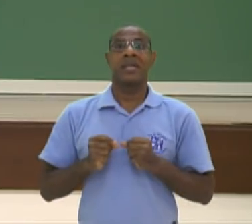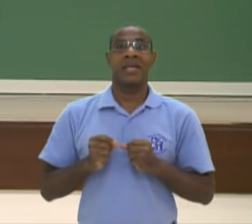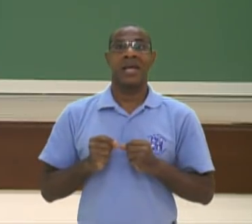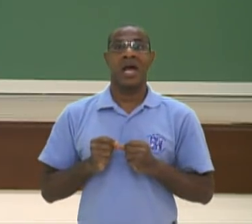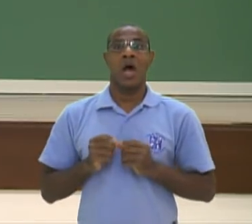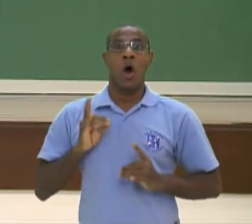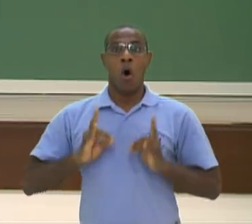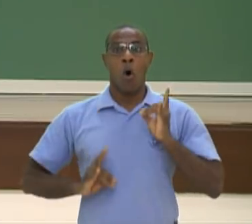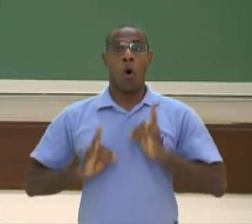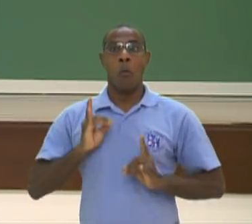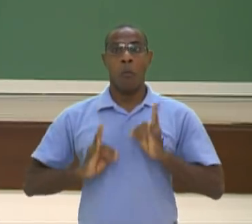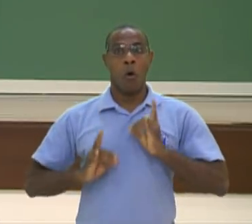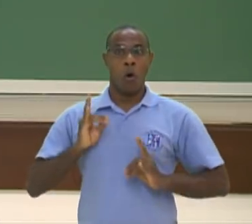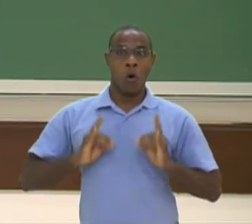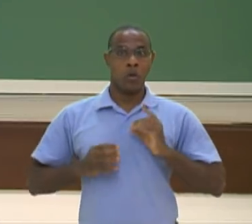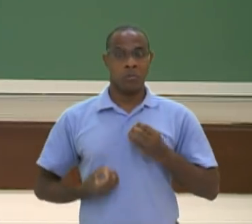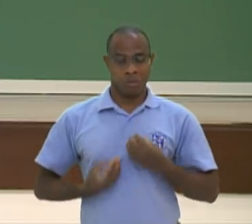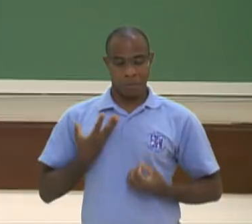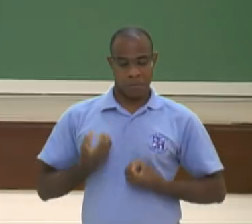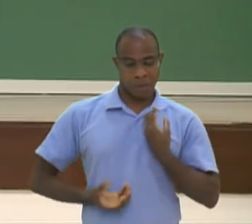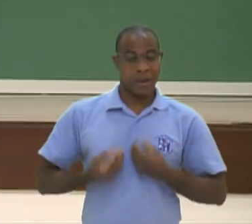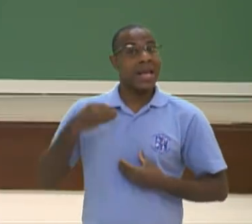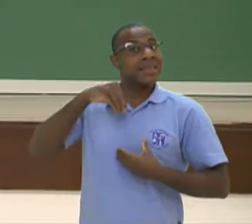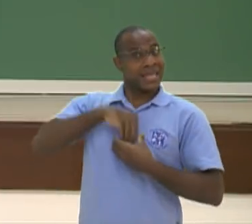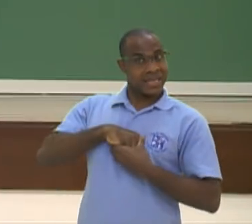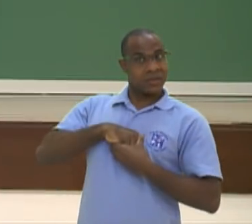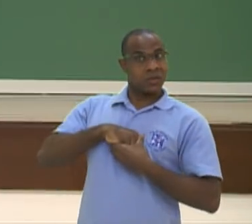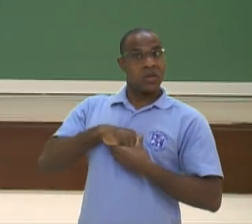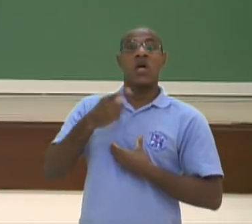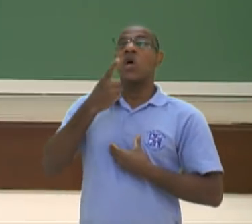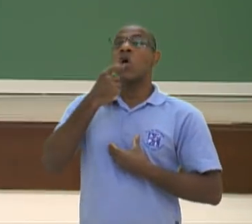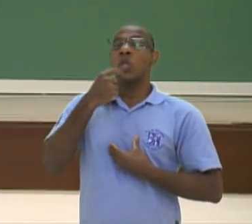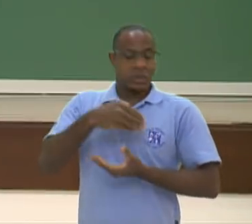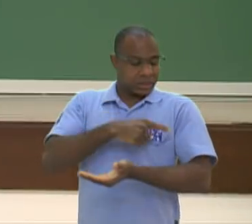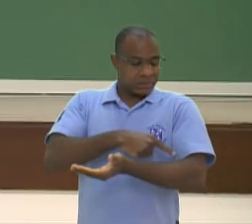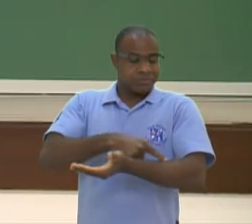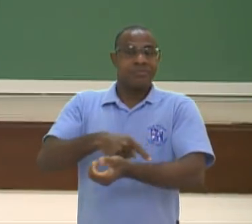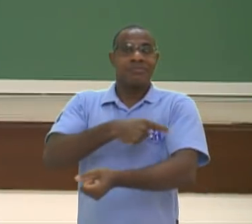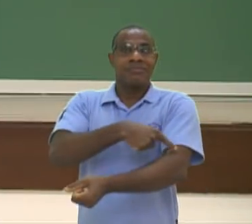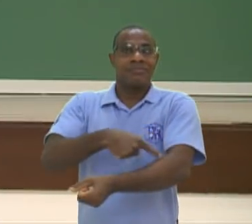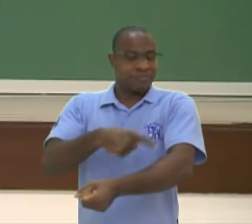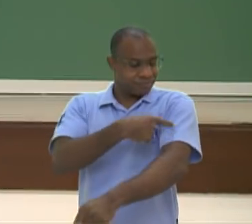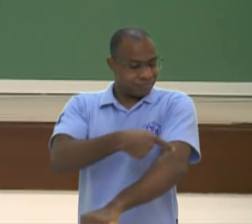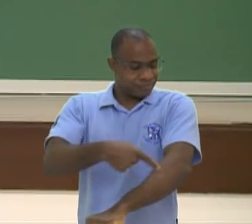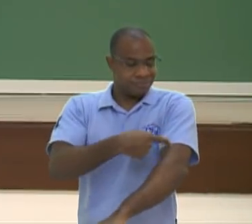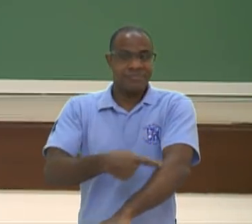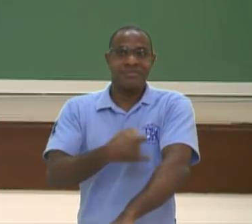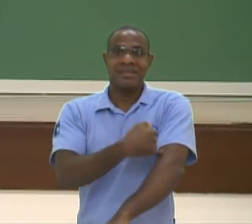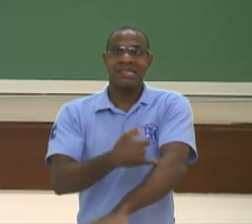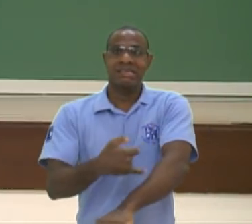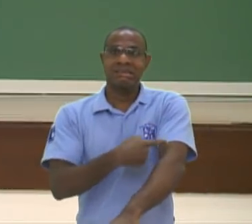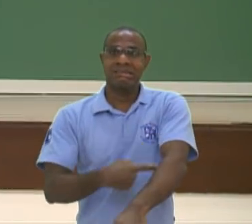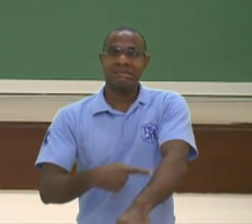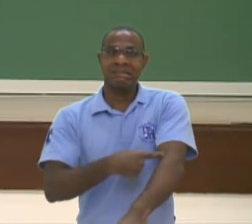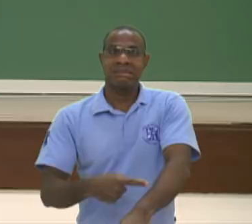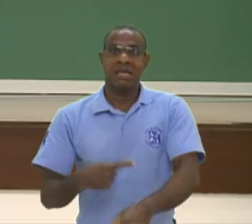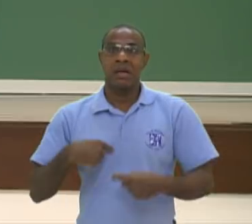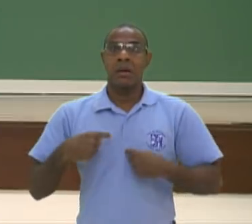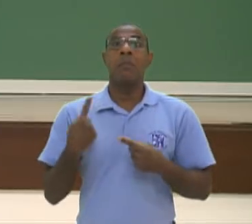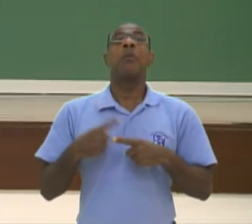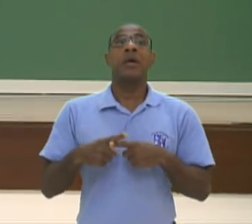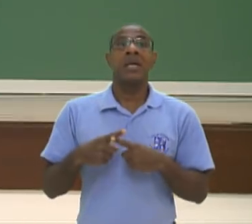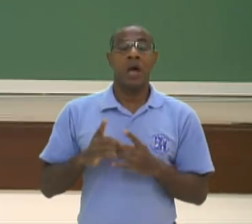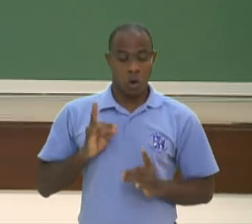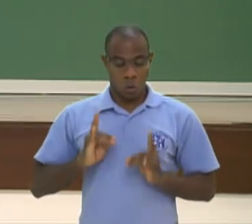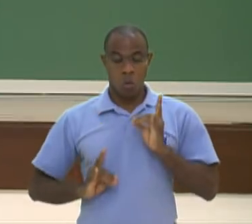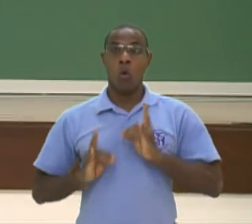do corpo, na corrente sanguínea. Por que na corrente sanguínea? Porque através do nosso sangue esses hormônios vão circular,